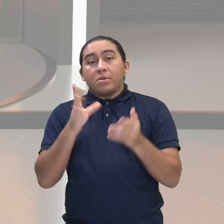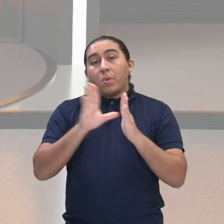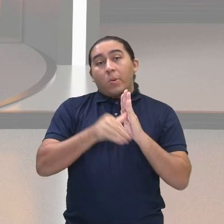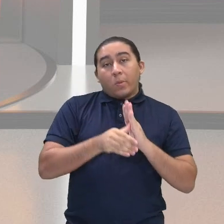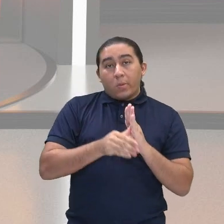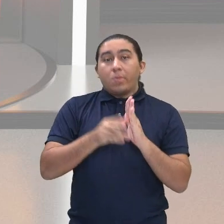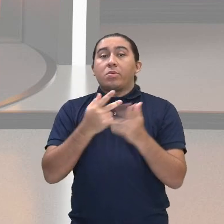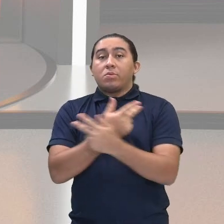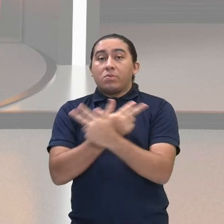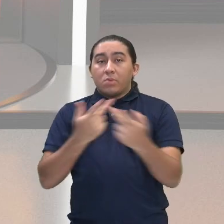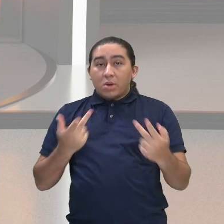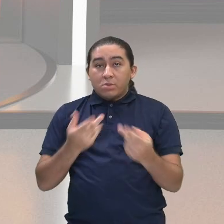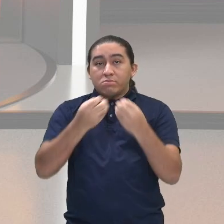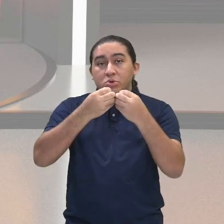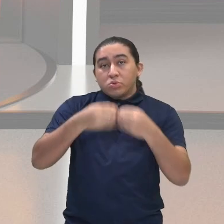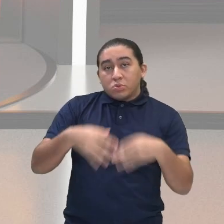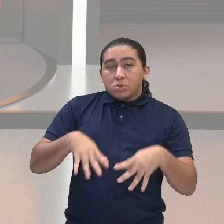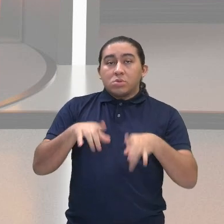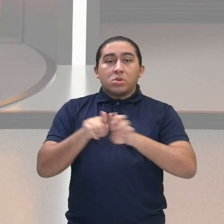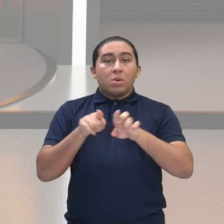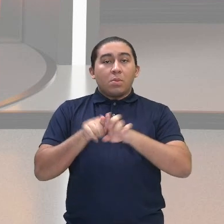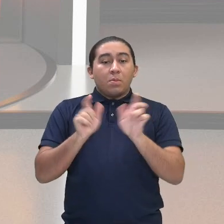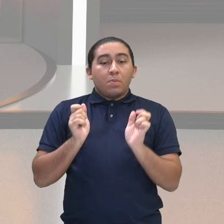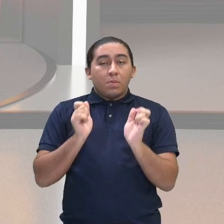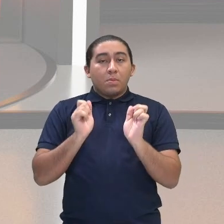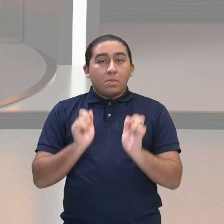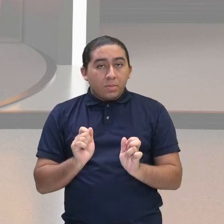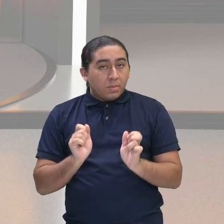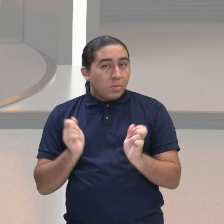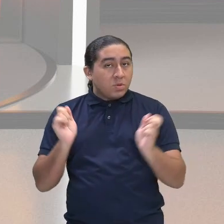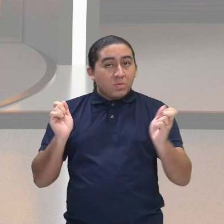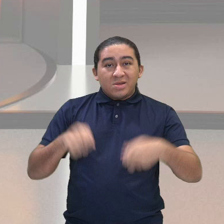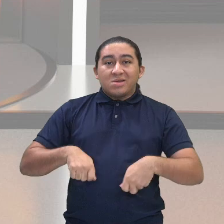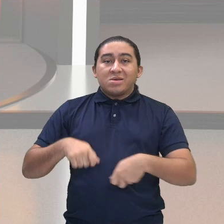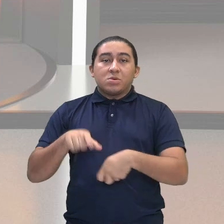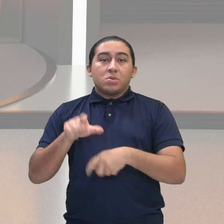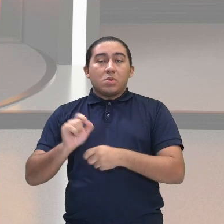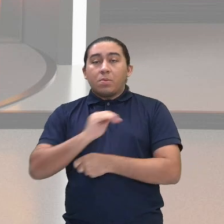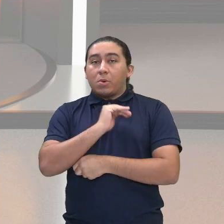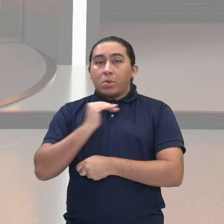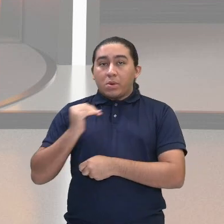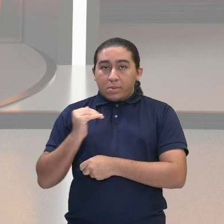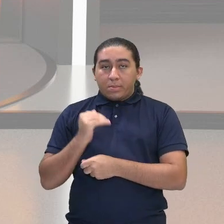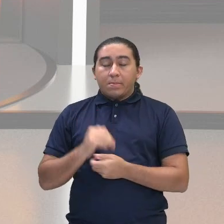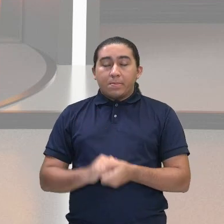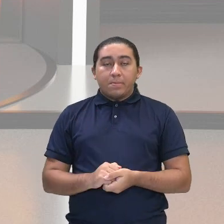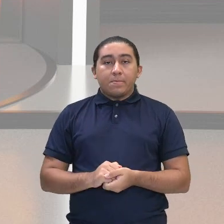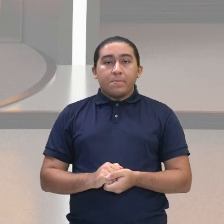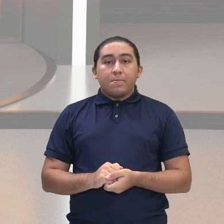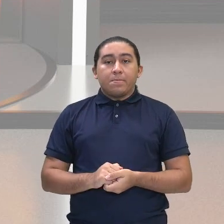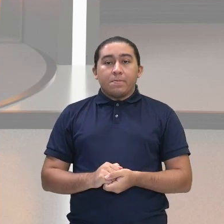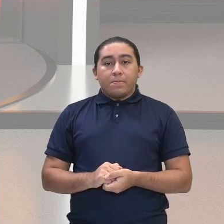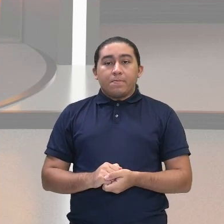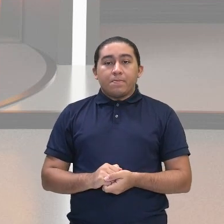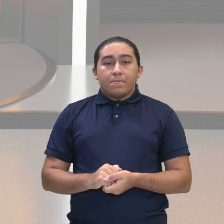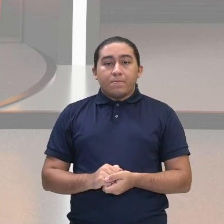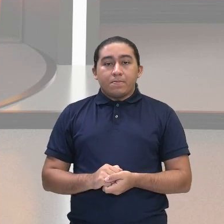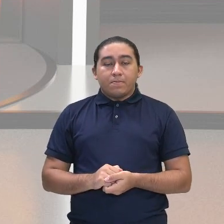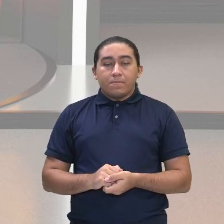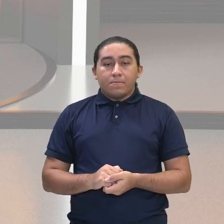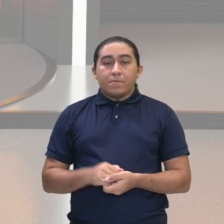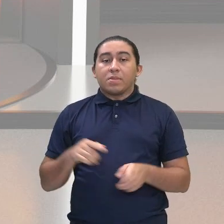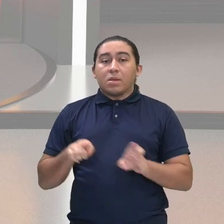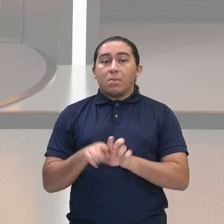e ainda a possibilidade de morrerem, de perderem suas vidas durante essas ações. Mas temos também mais